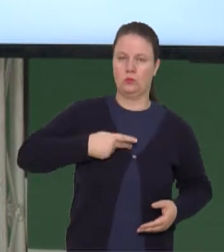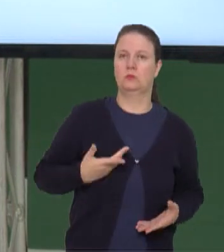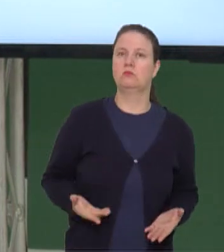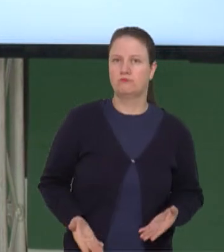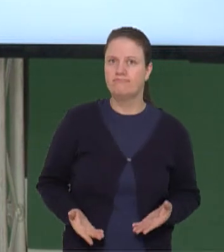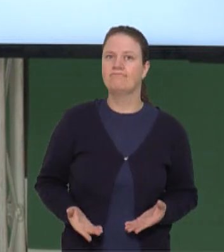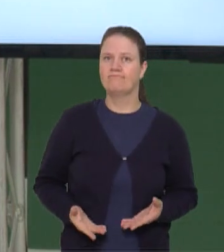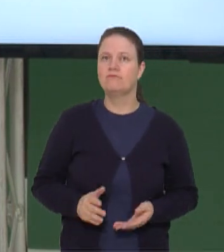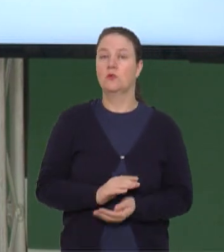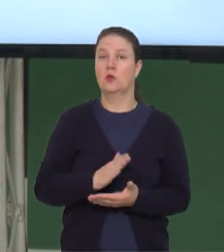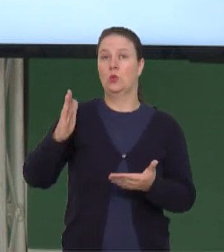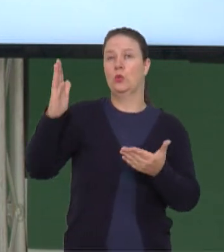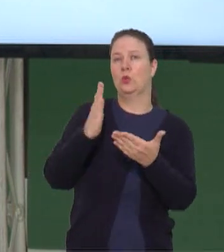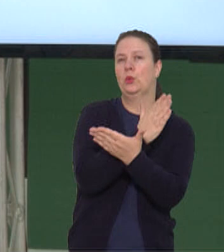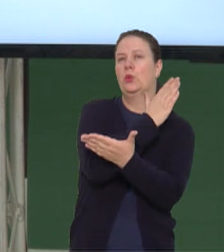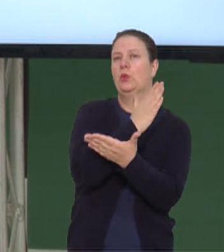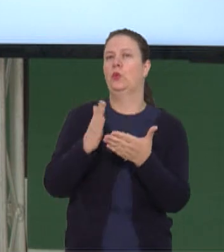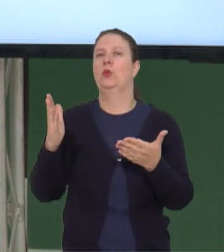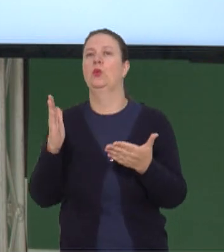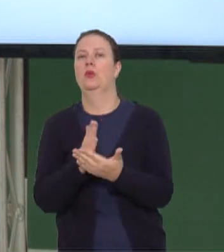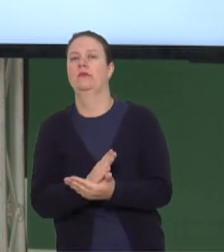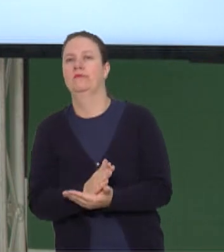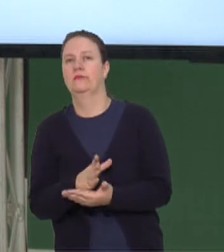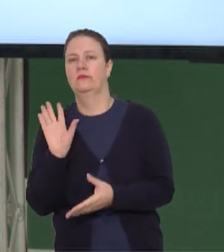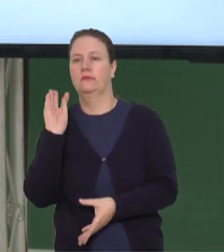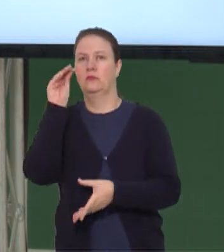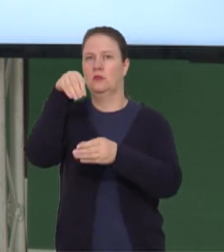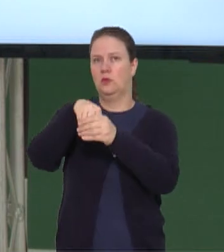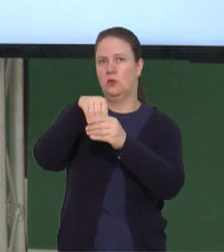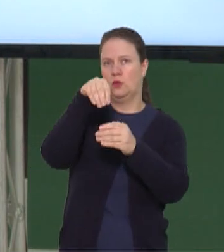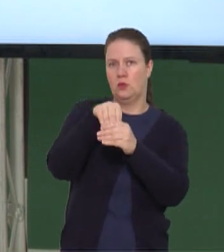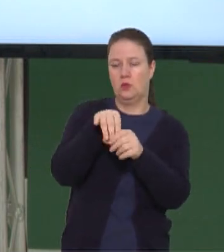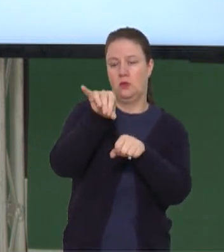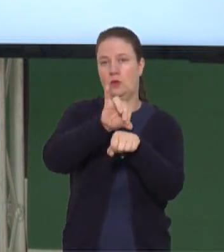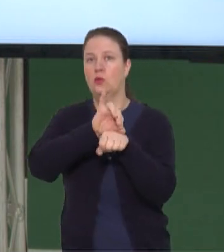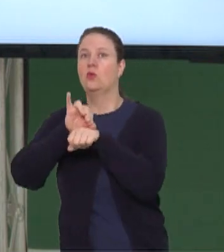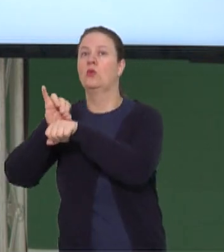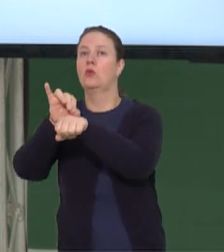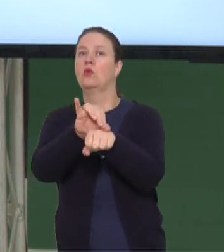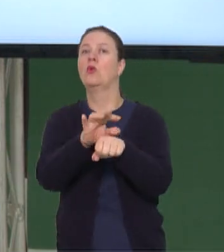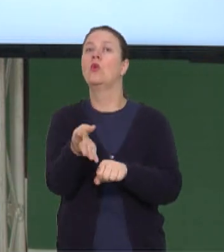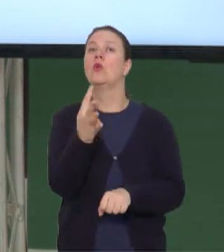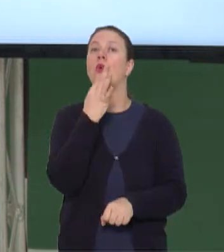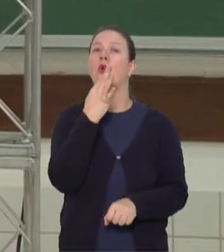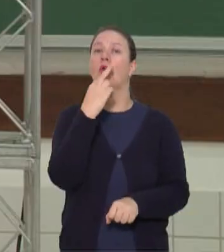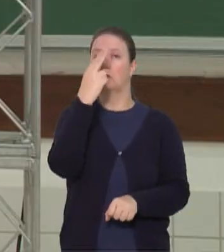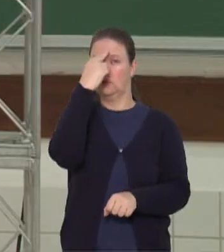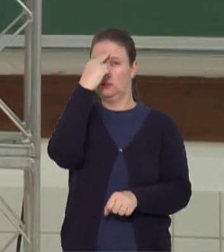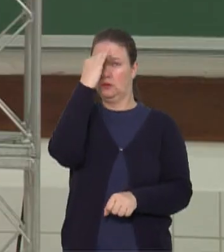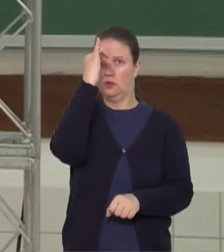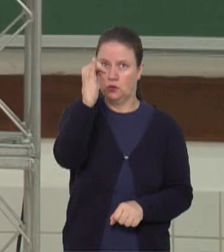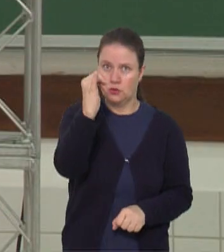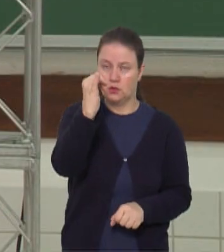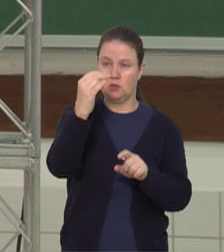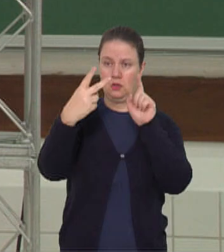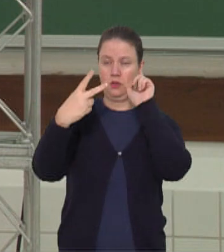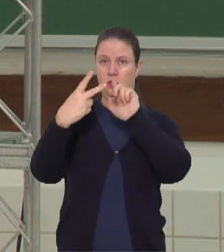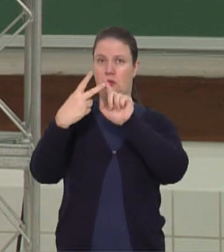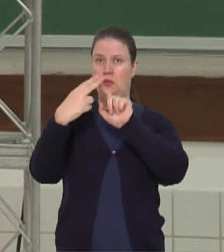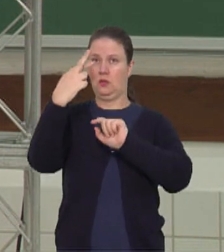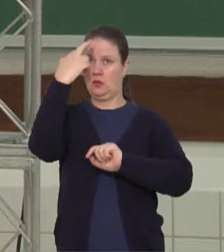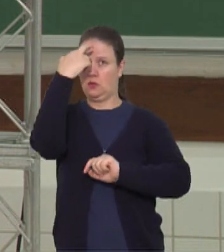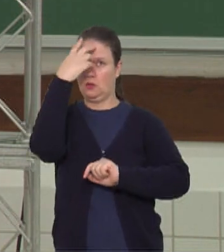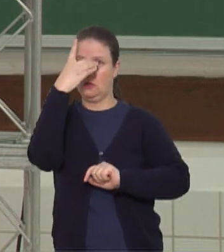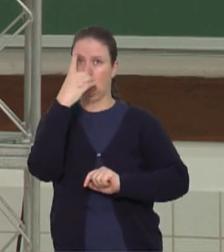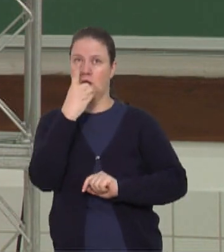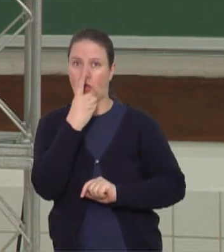vai ter essa divisão aí, né, dentro dessa ilha que hoje a gente conhece como Haiti e República Dominicana, tá?